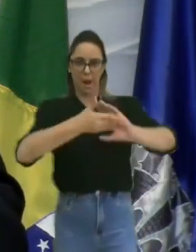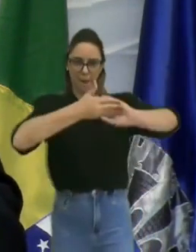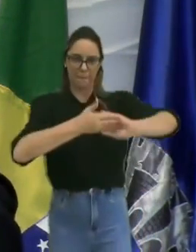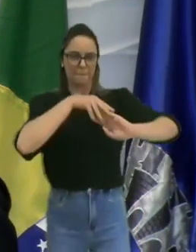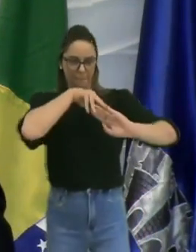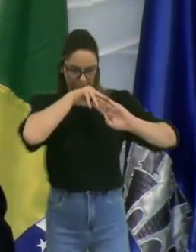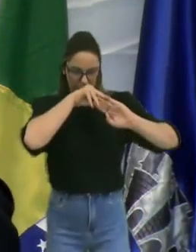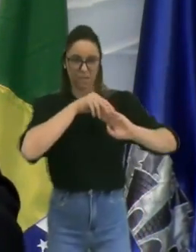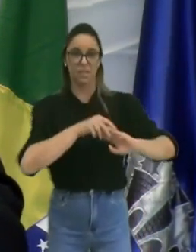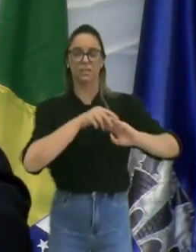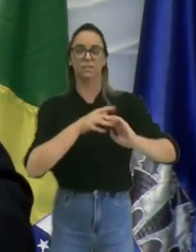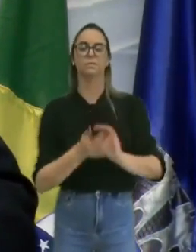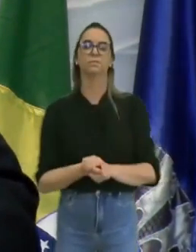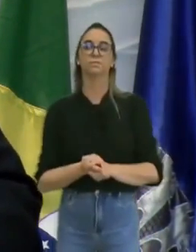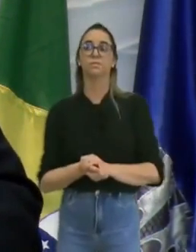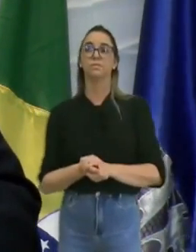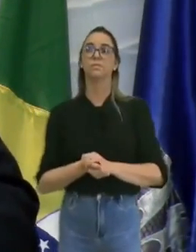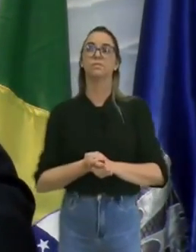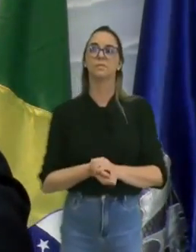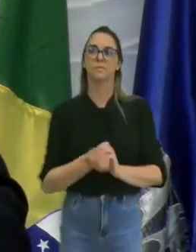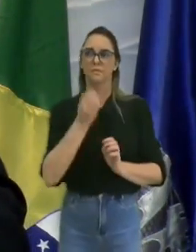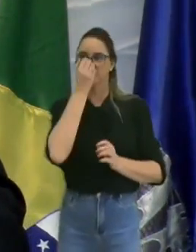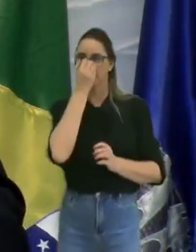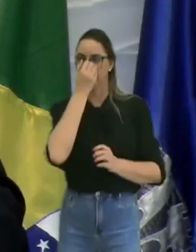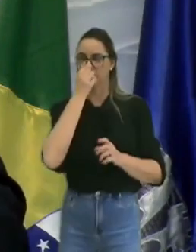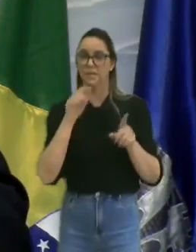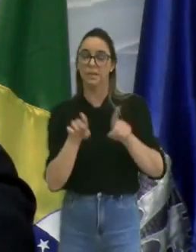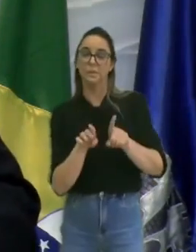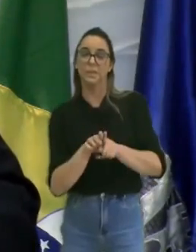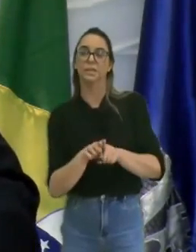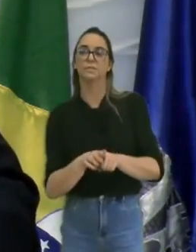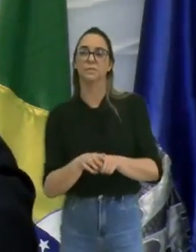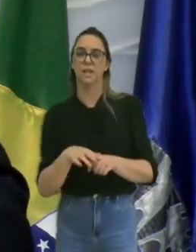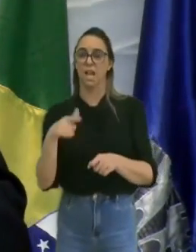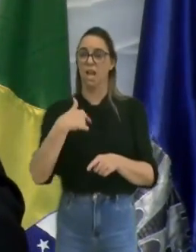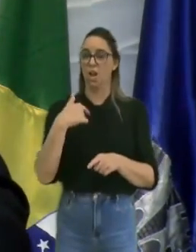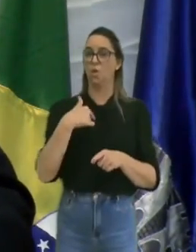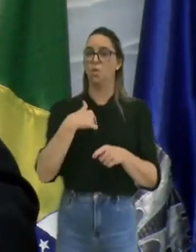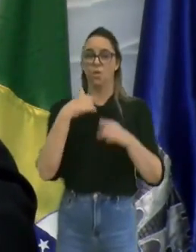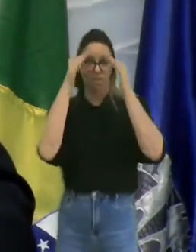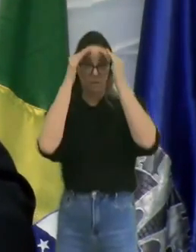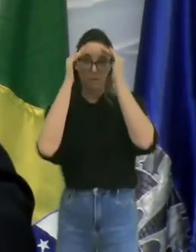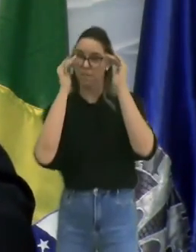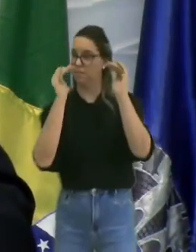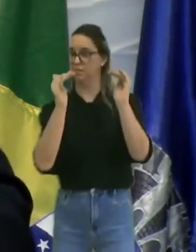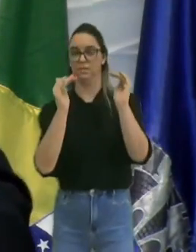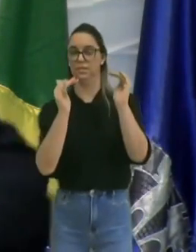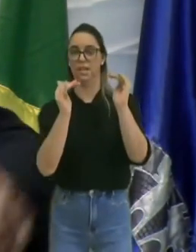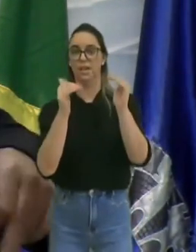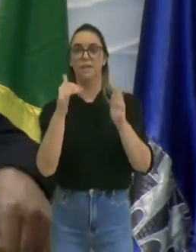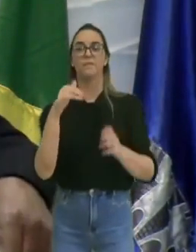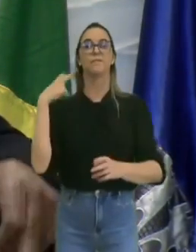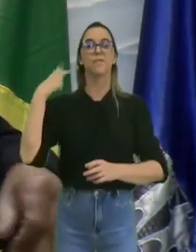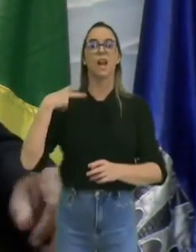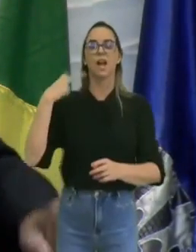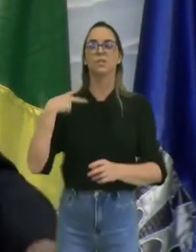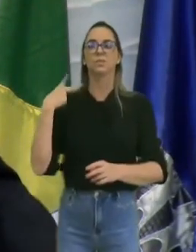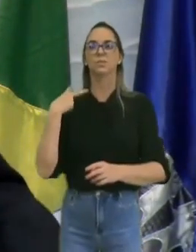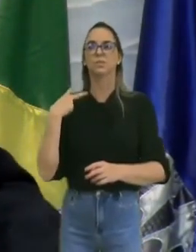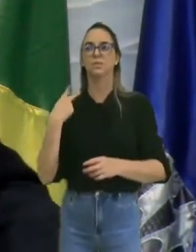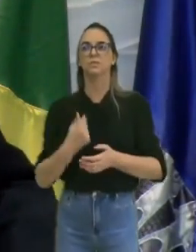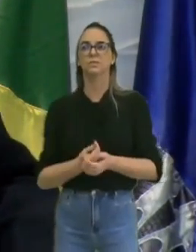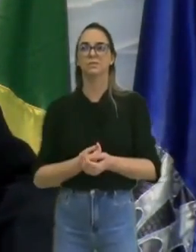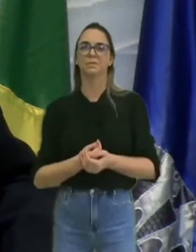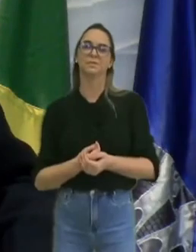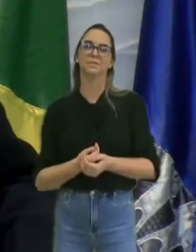Benção. E outra, Vossa Excelência, eu botei a Vossa Excelência na época também. Porque eu sou falta de respeito com o povo aqui, com os vereadores, que quando a gente está aqui, você não pode ligar o